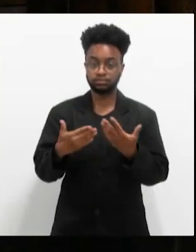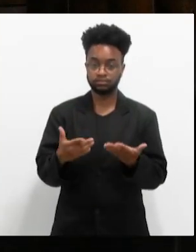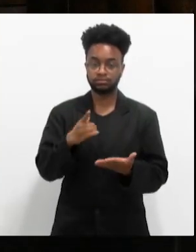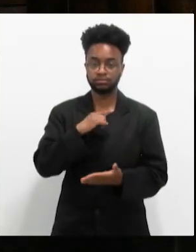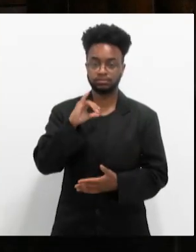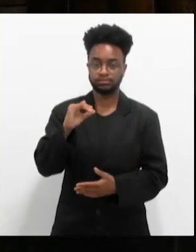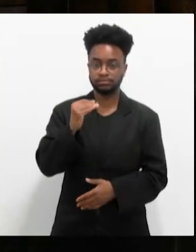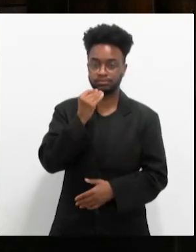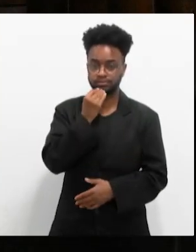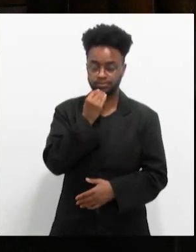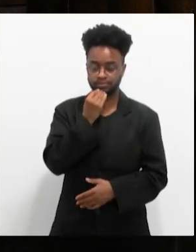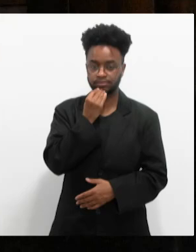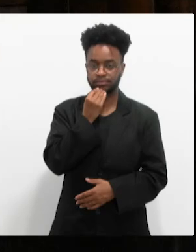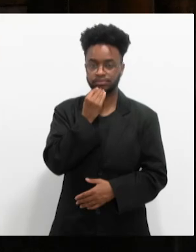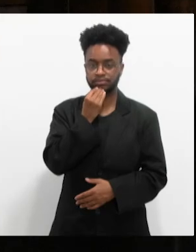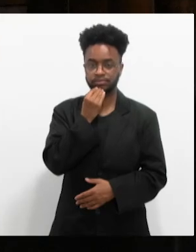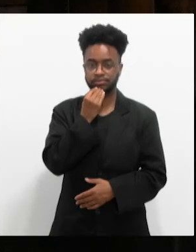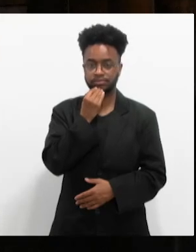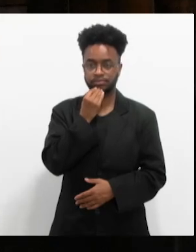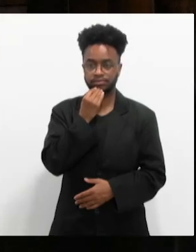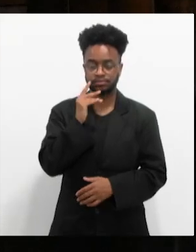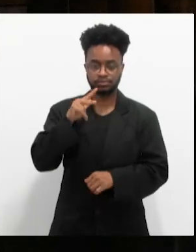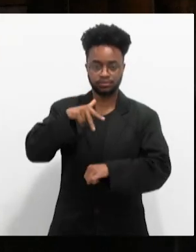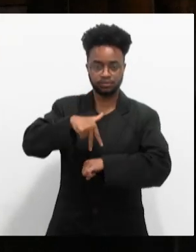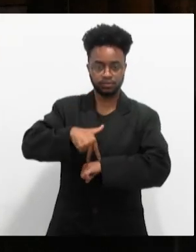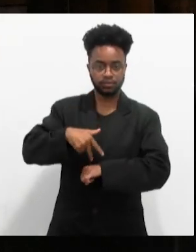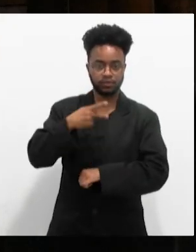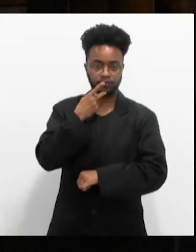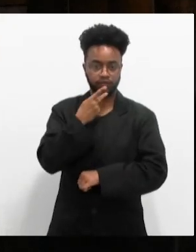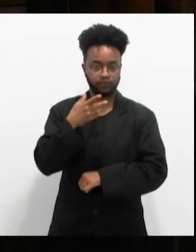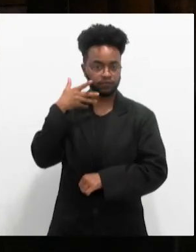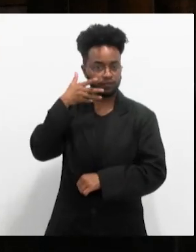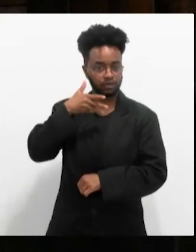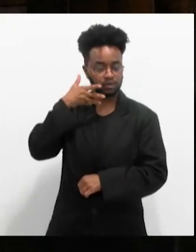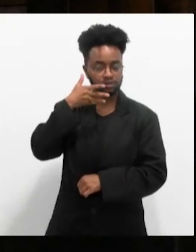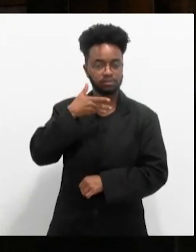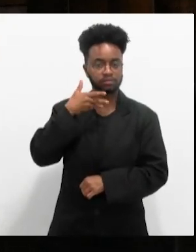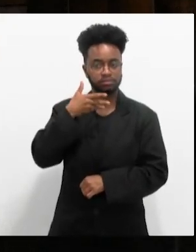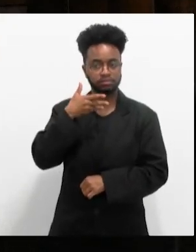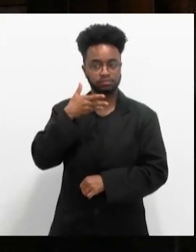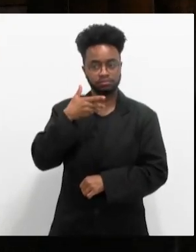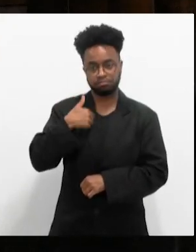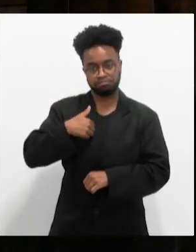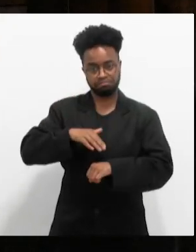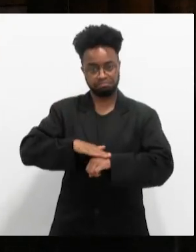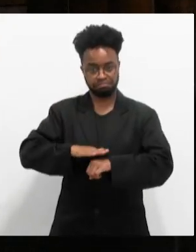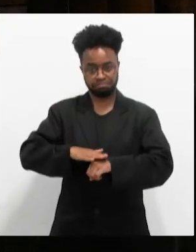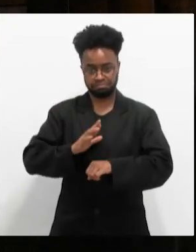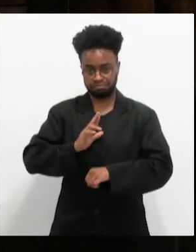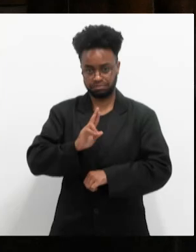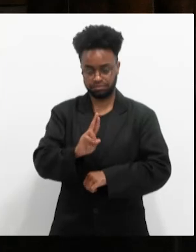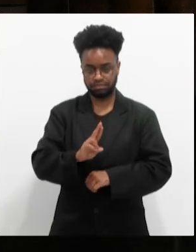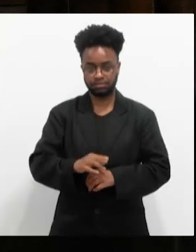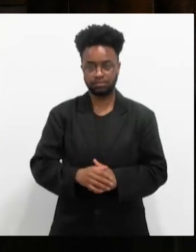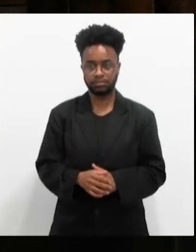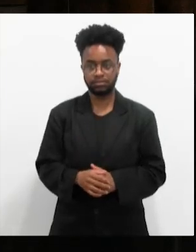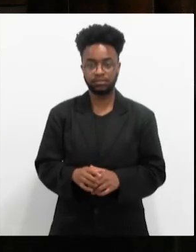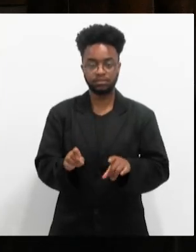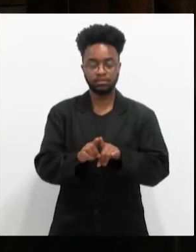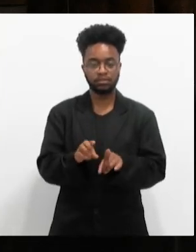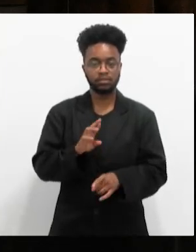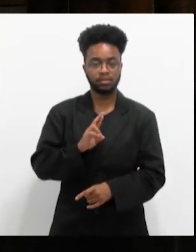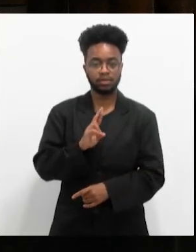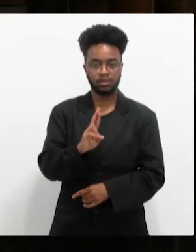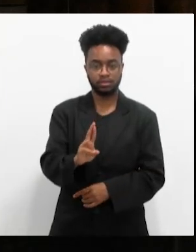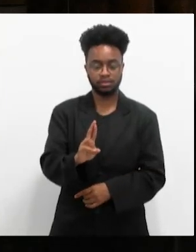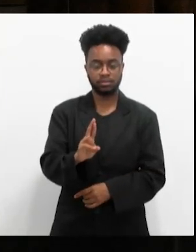oportunidade de fazer uso da palavra em meu próprio nome e do